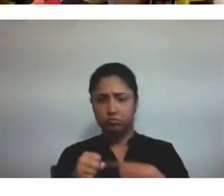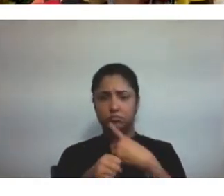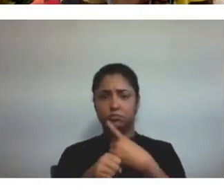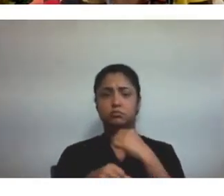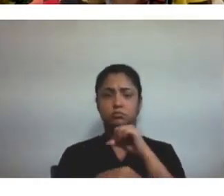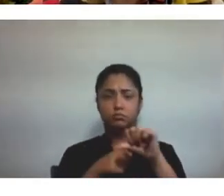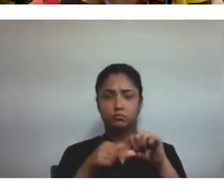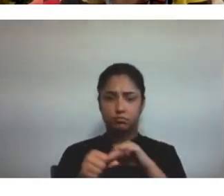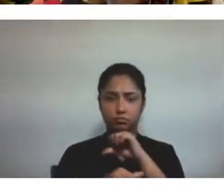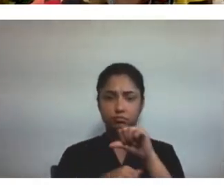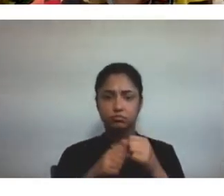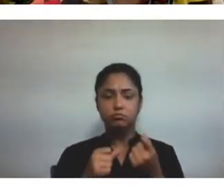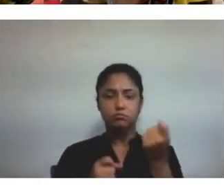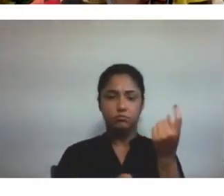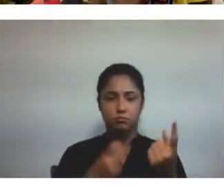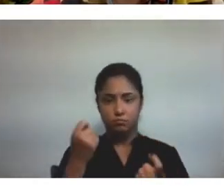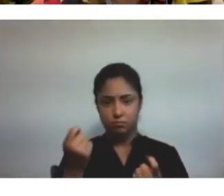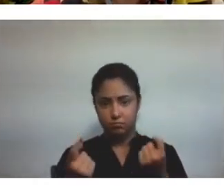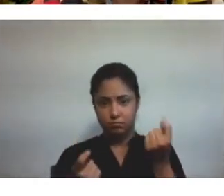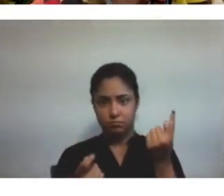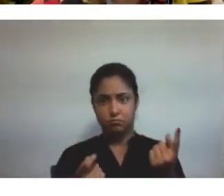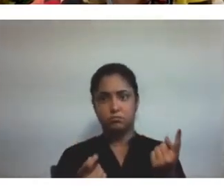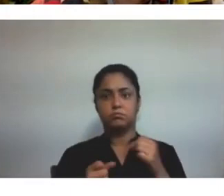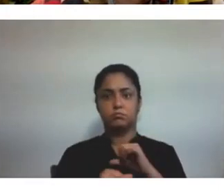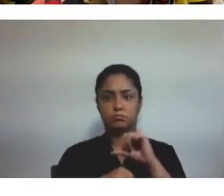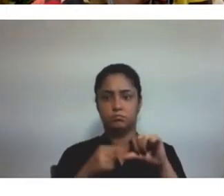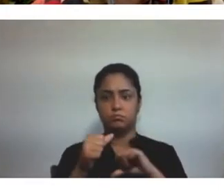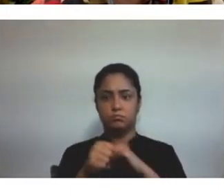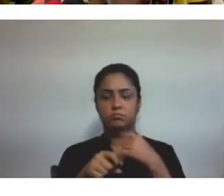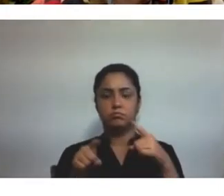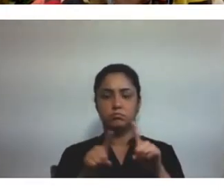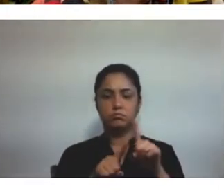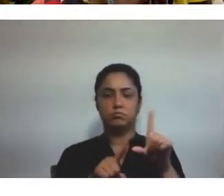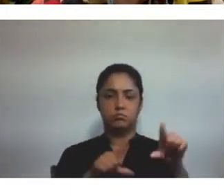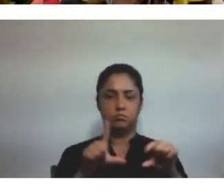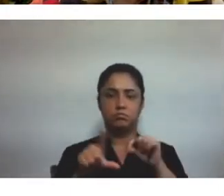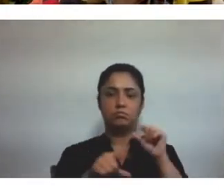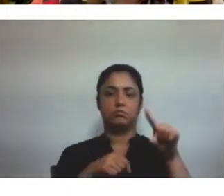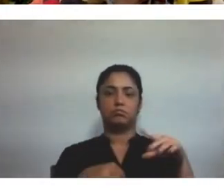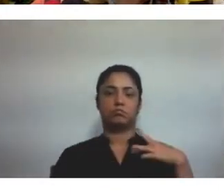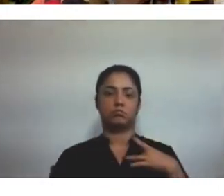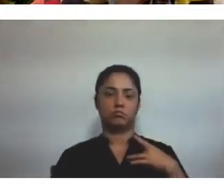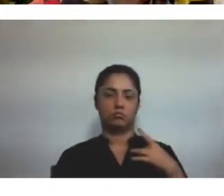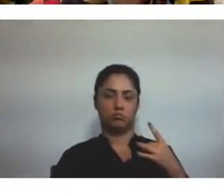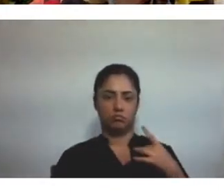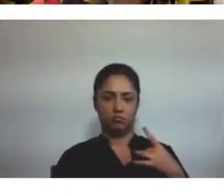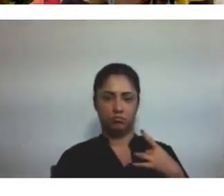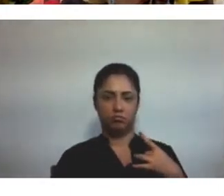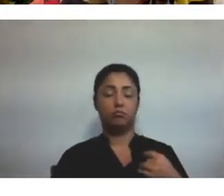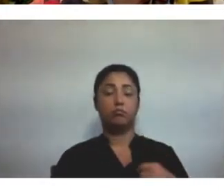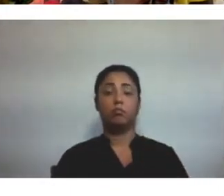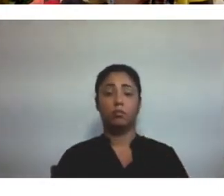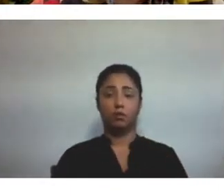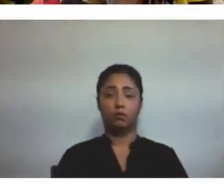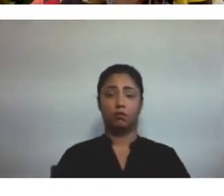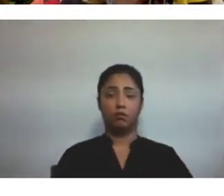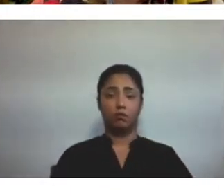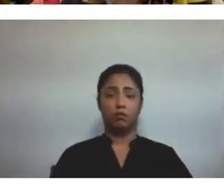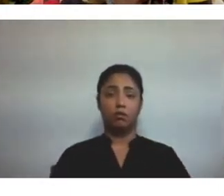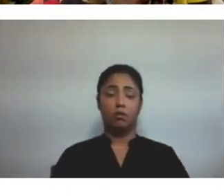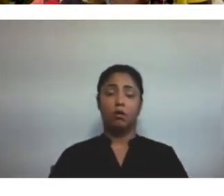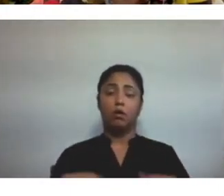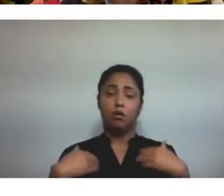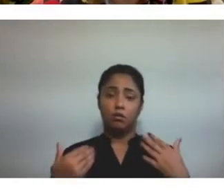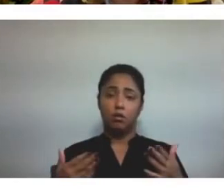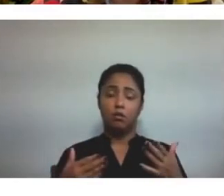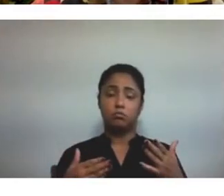E, anualmente, também, nós selecionamos os bolsistas e voluntários. Estes bolsistas e voluntários, eles passam